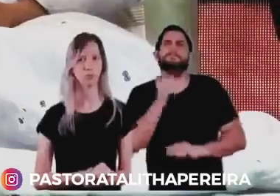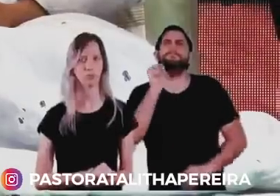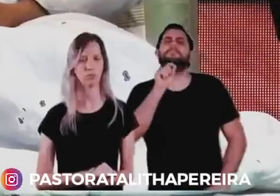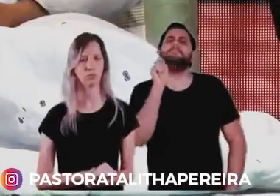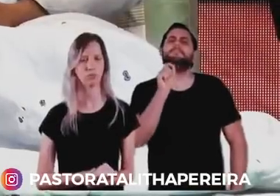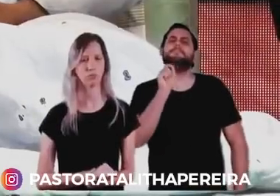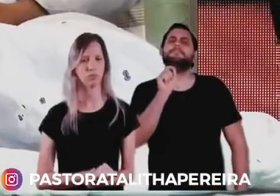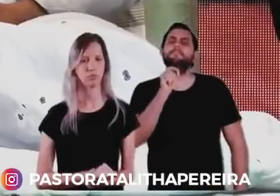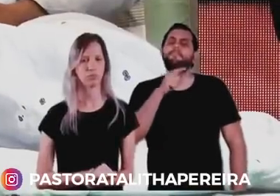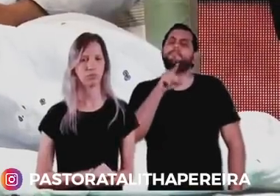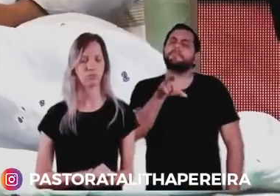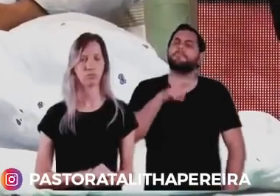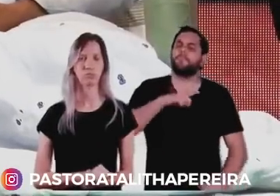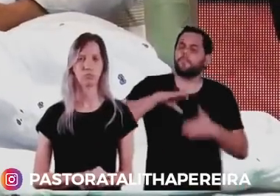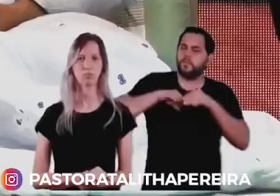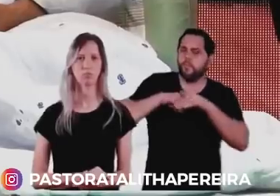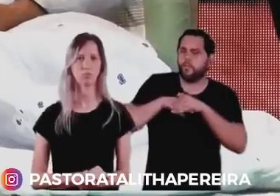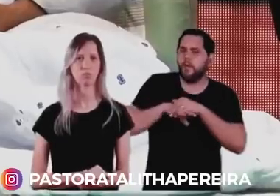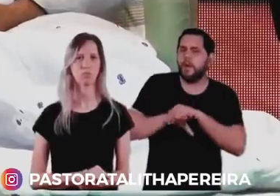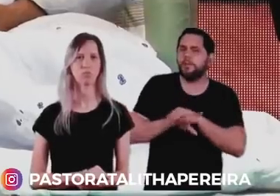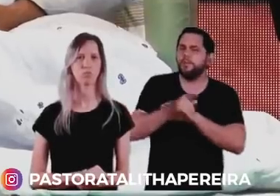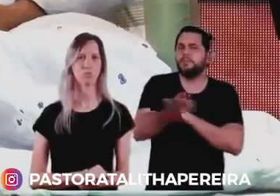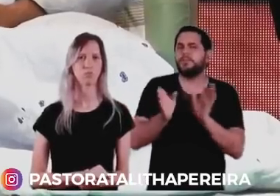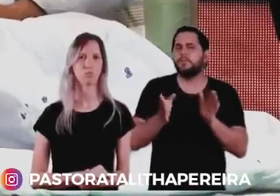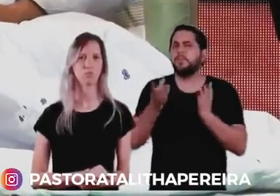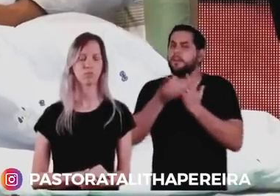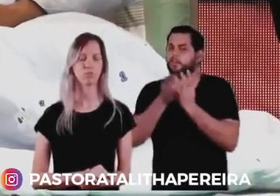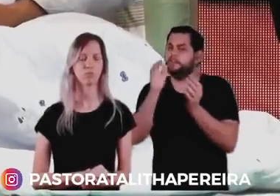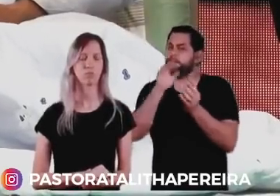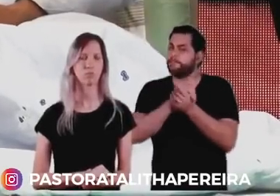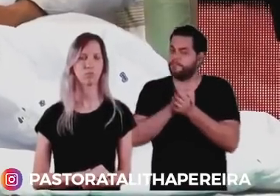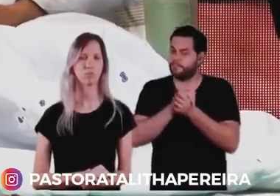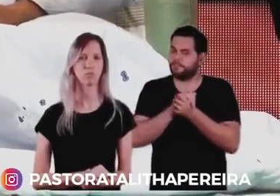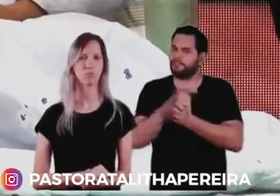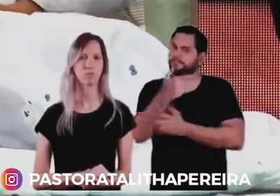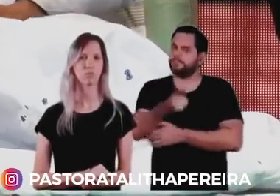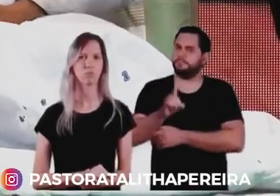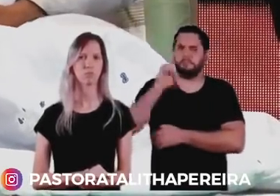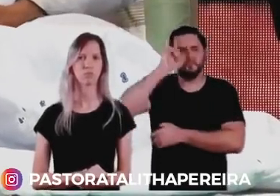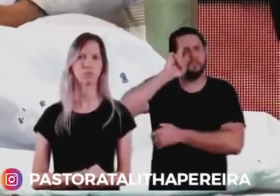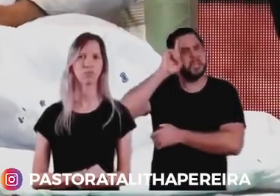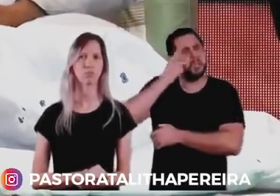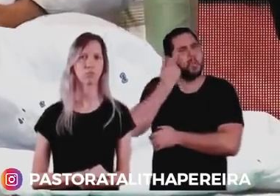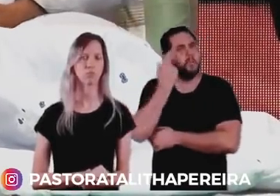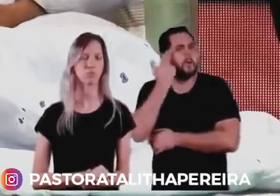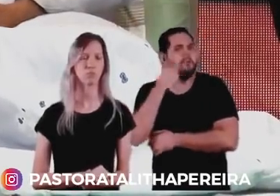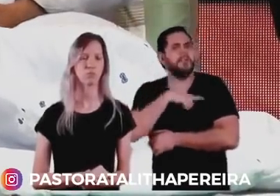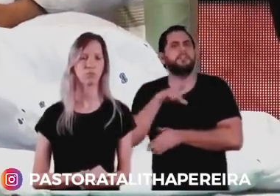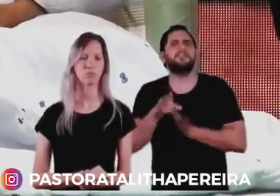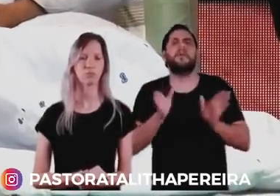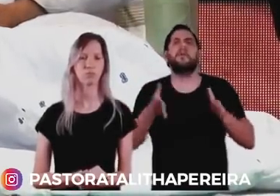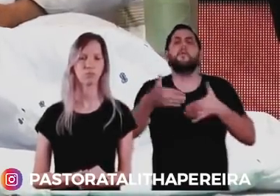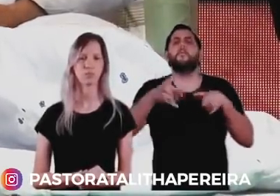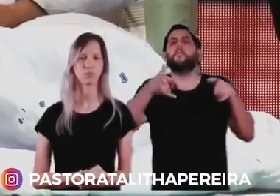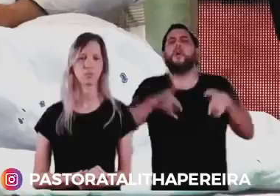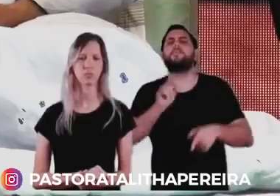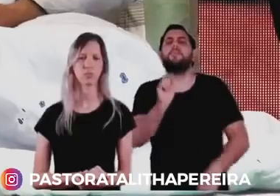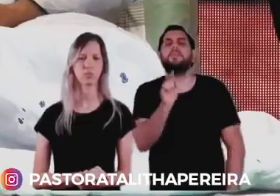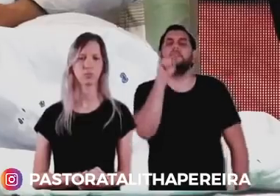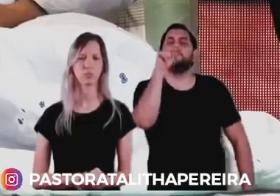sendo reservado, você casal, no seu dia a dia, dentro do seu quarto? O que é que você está